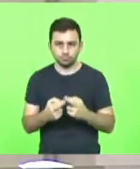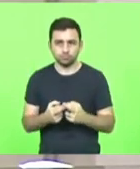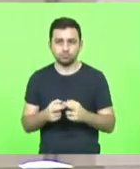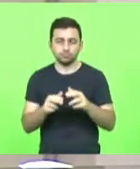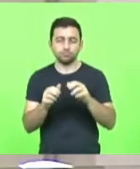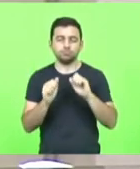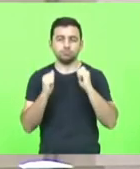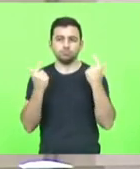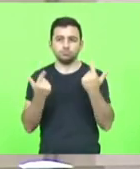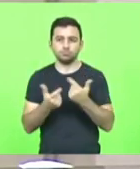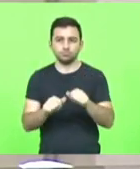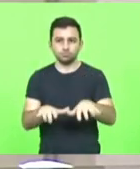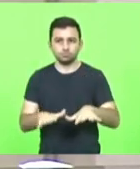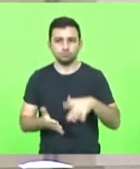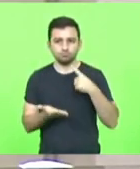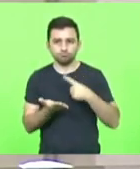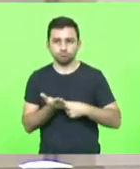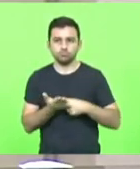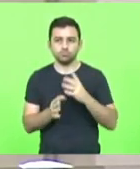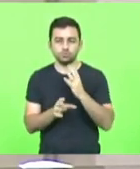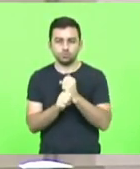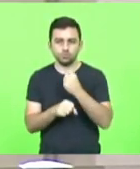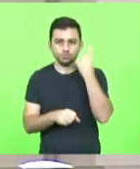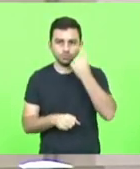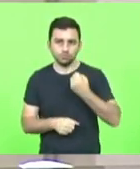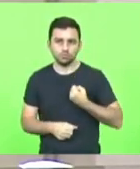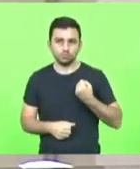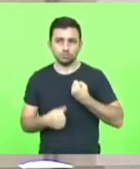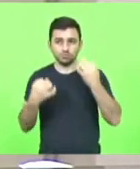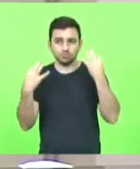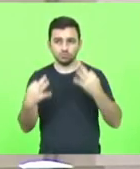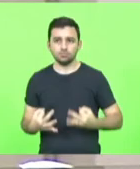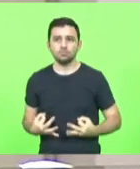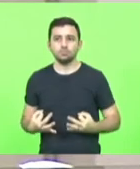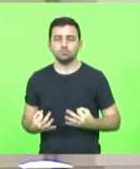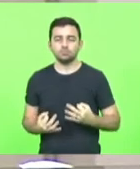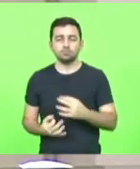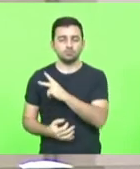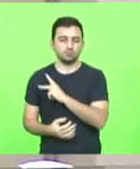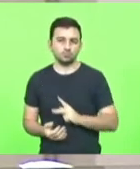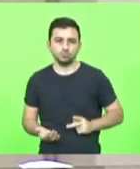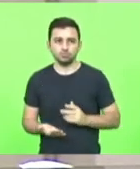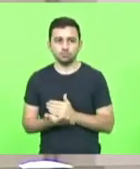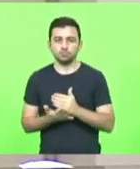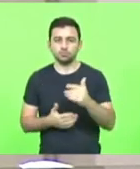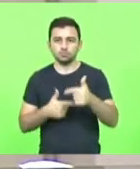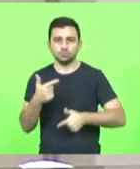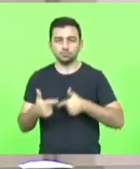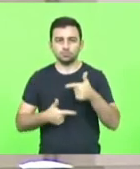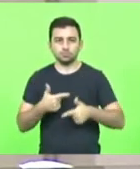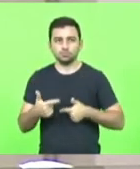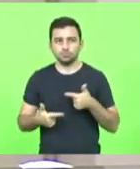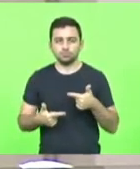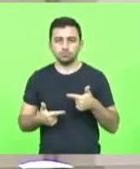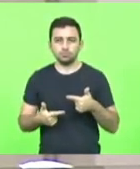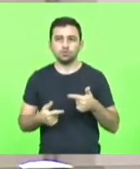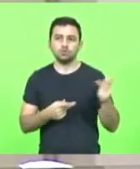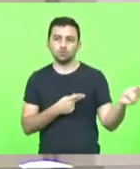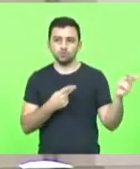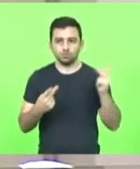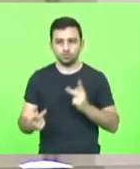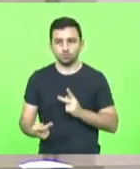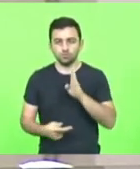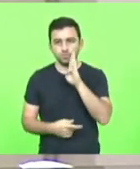Legislativa em sessão ordinária. Havendo o quórum regimental, o senhor presidente declarou abertos os trabalhos e convidou o senhor deputado Bruno